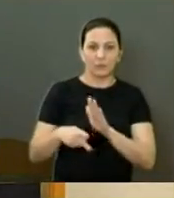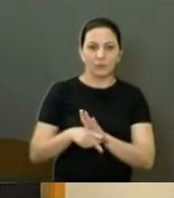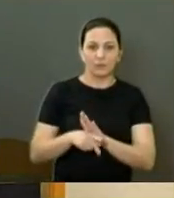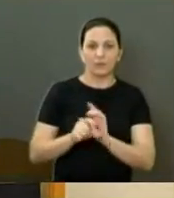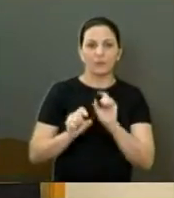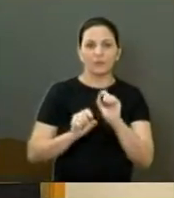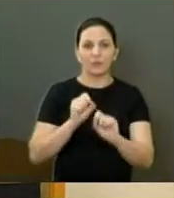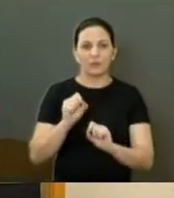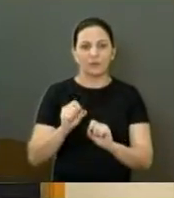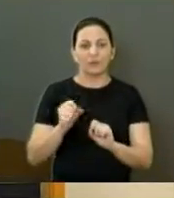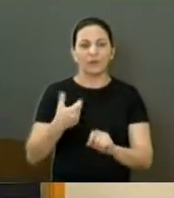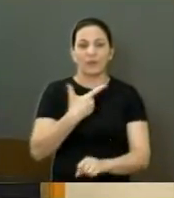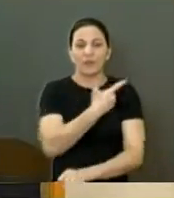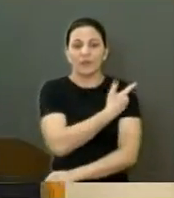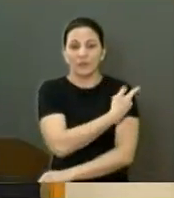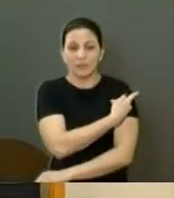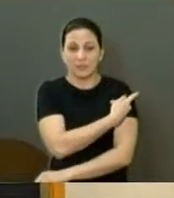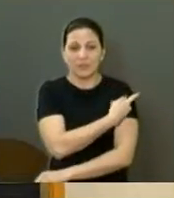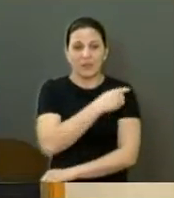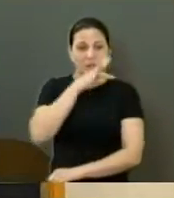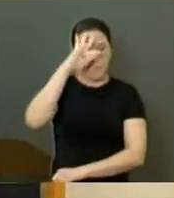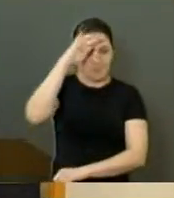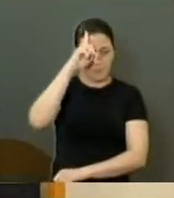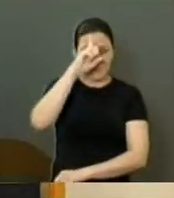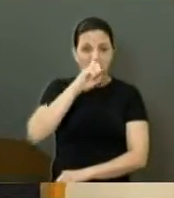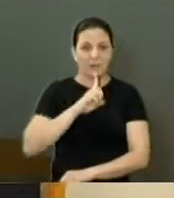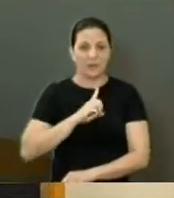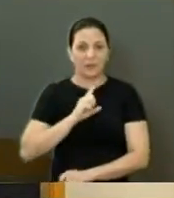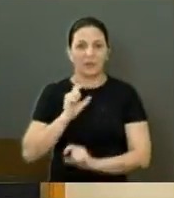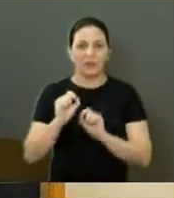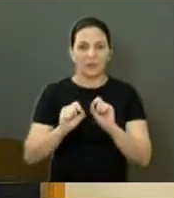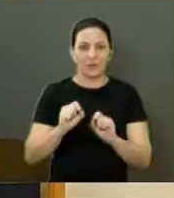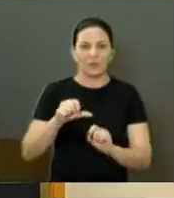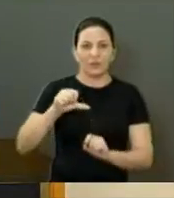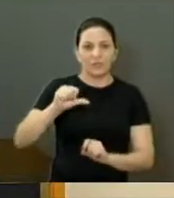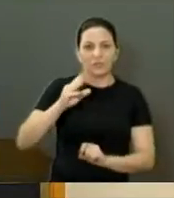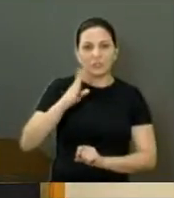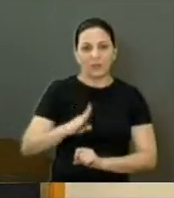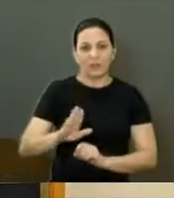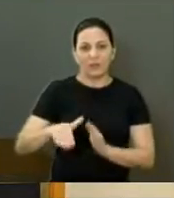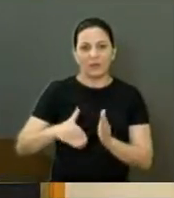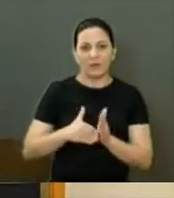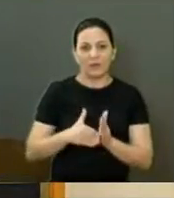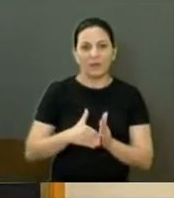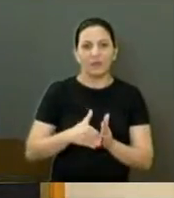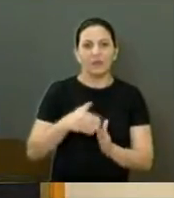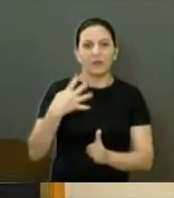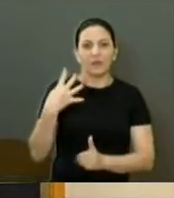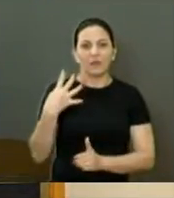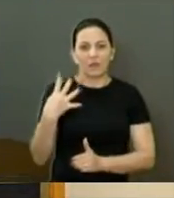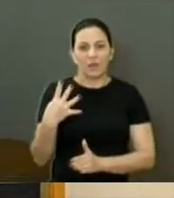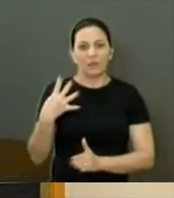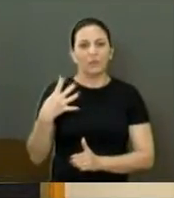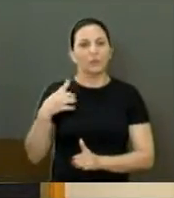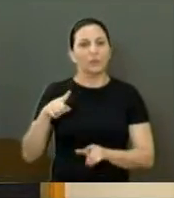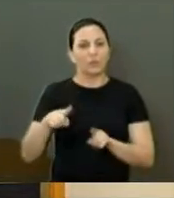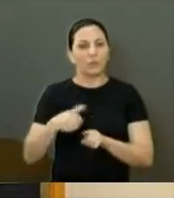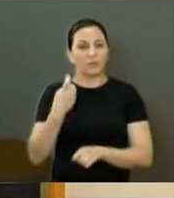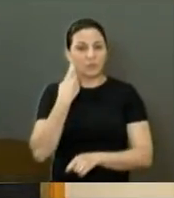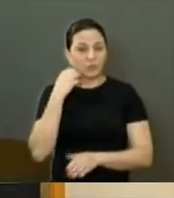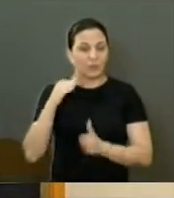semana, em todas as unidades de saúde do município, das 7h30 às 16 horas, de segunda